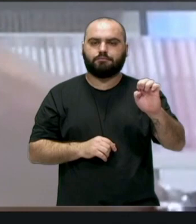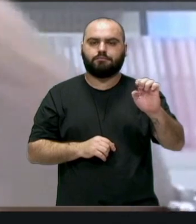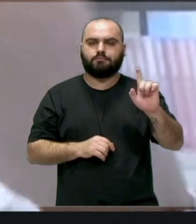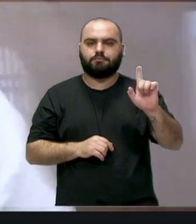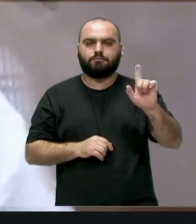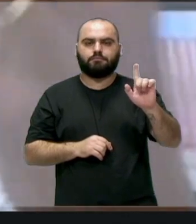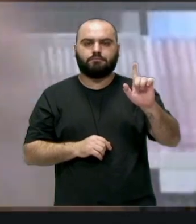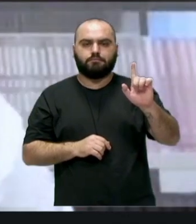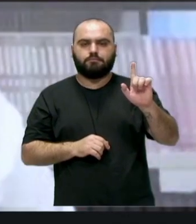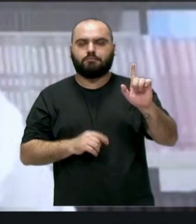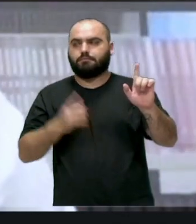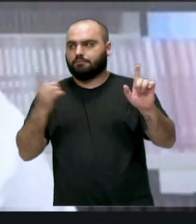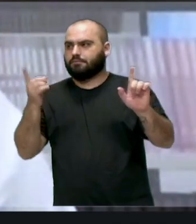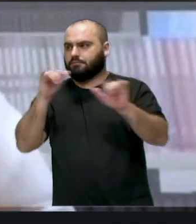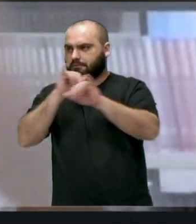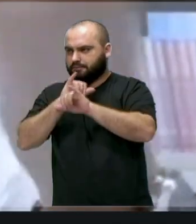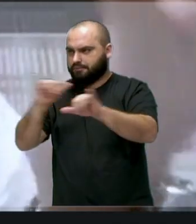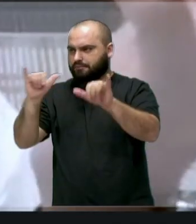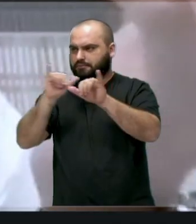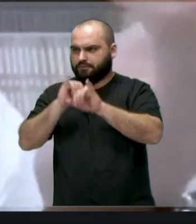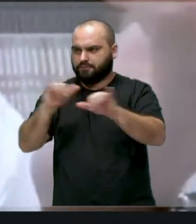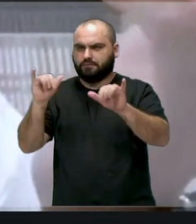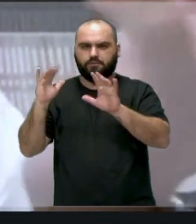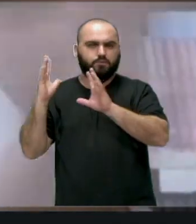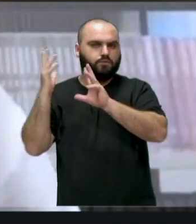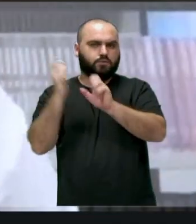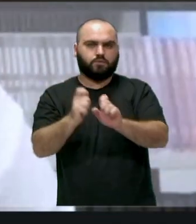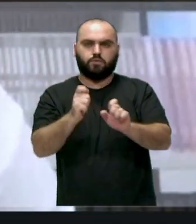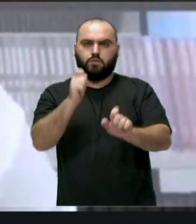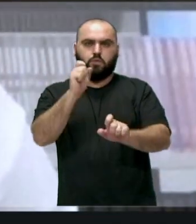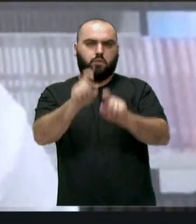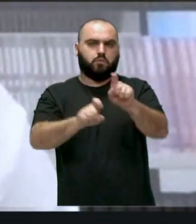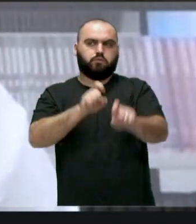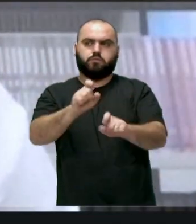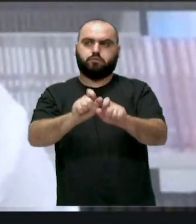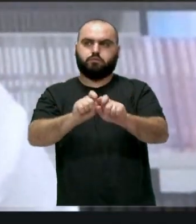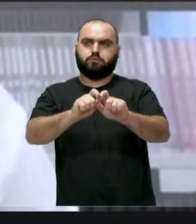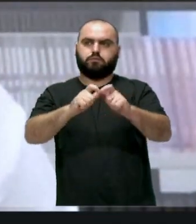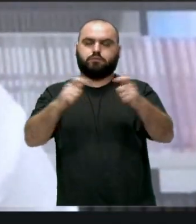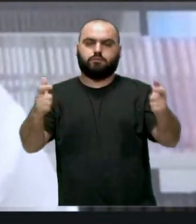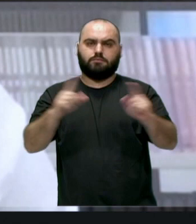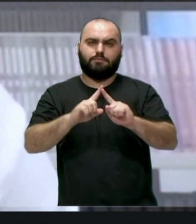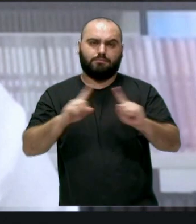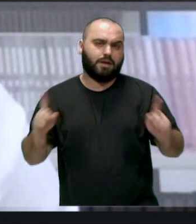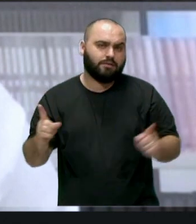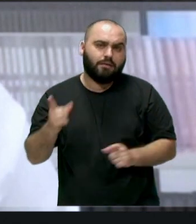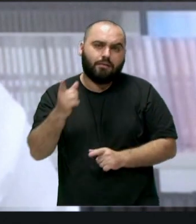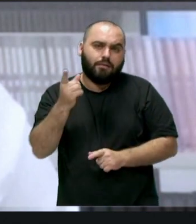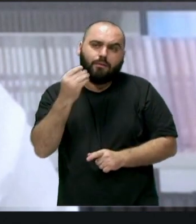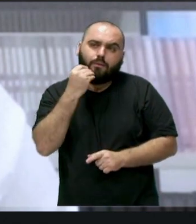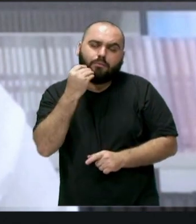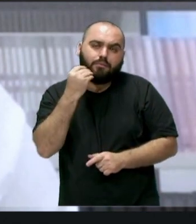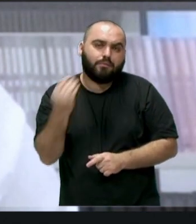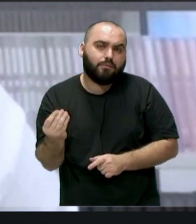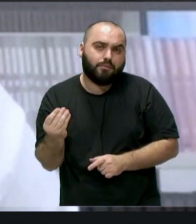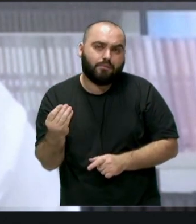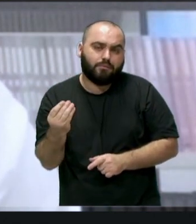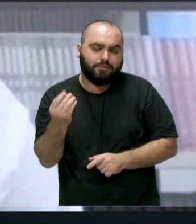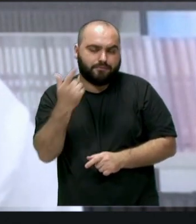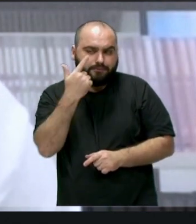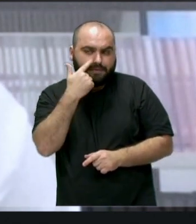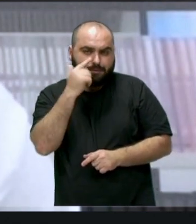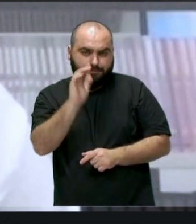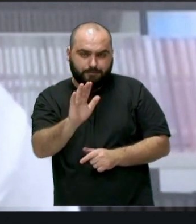chamado, numa divulgação grande, no supercomputador. O fato é que, por uma questão lógica, nós podemos imaginar o